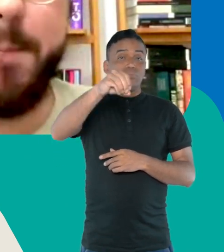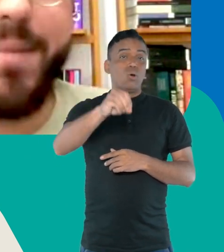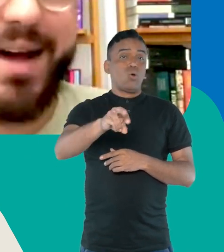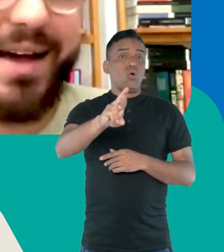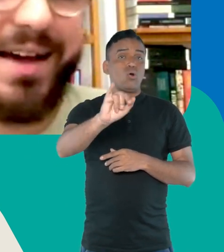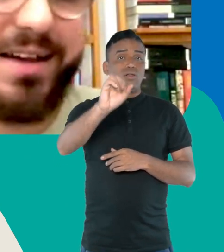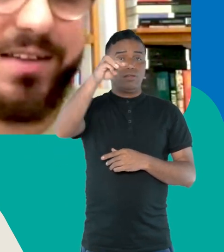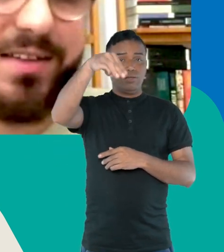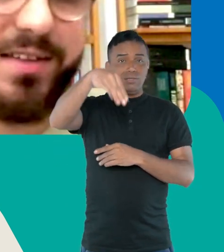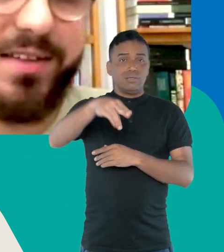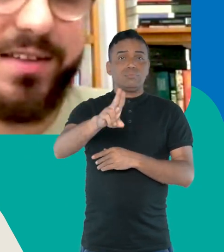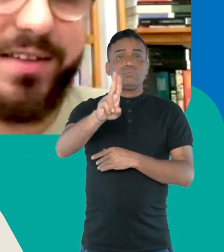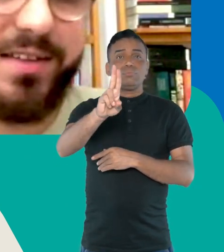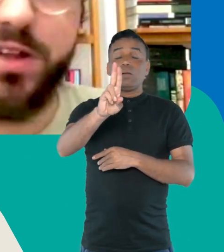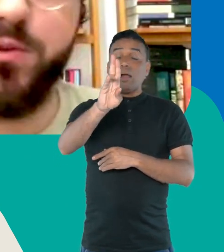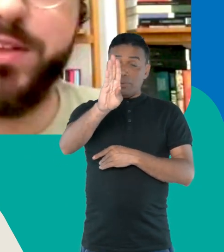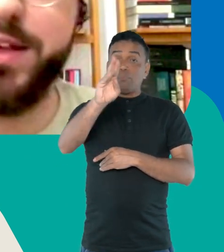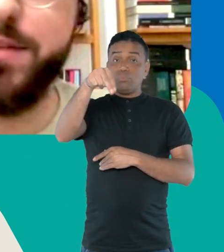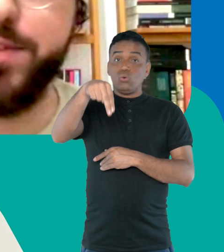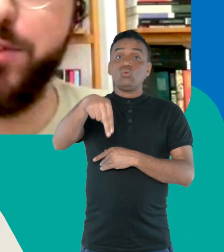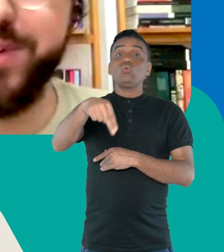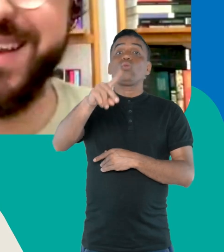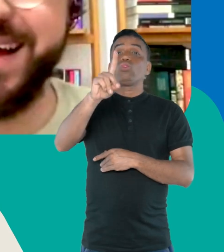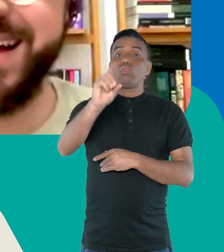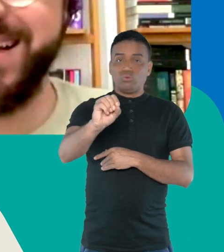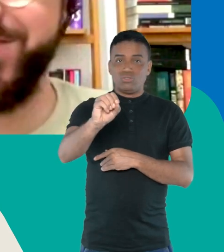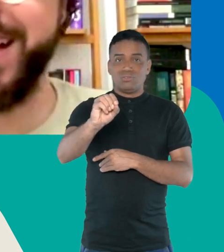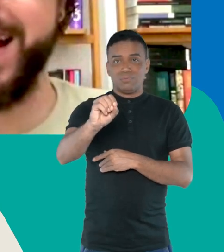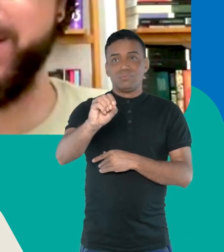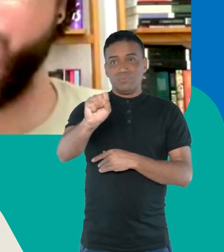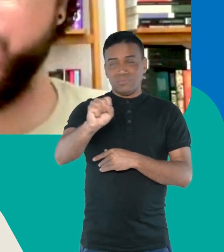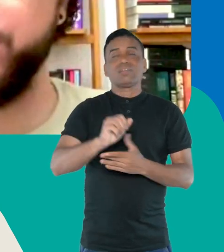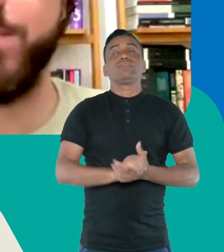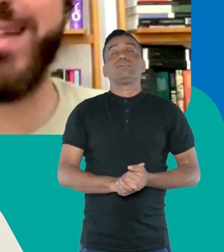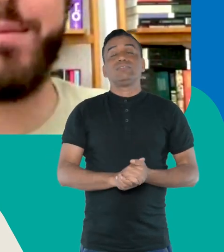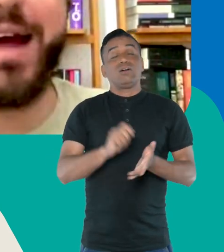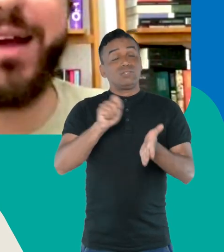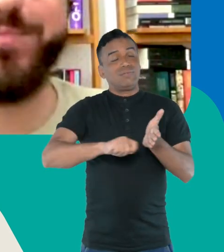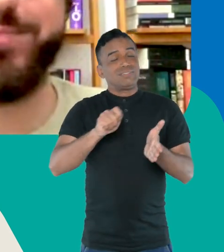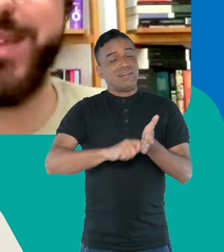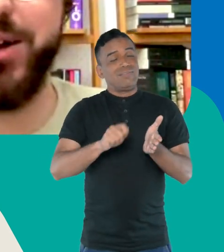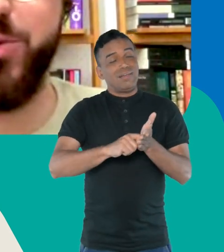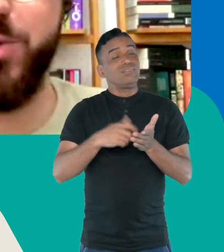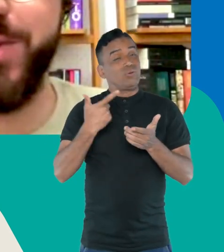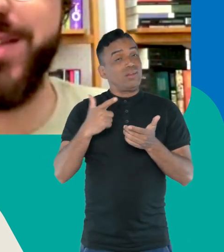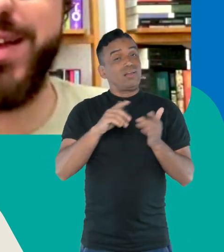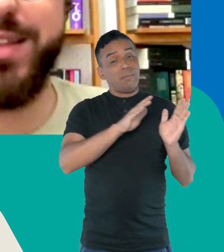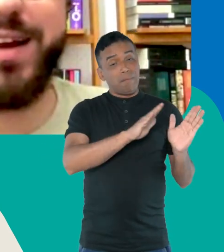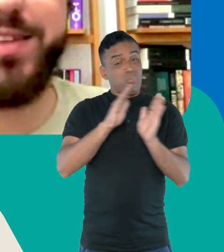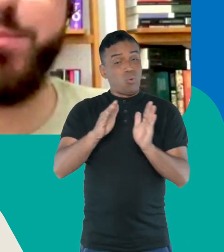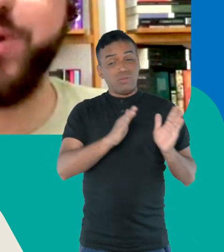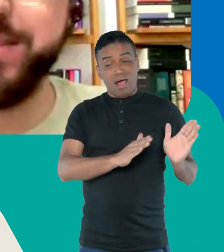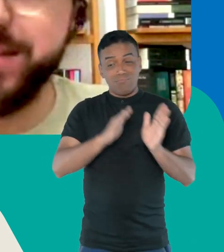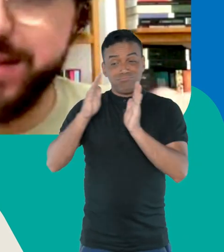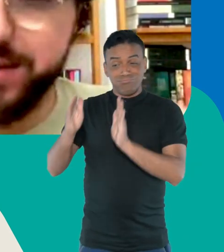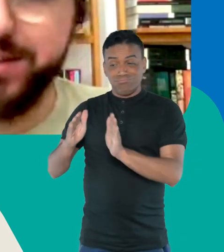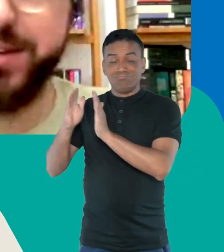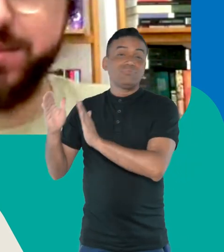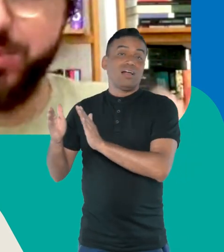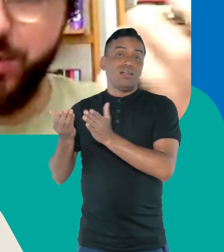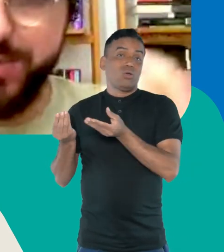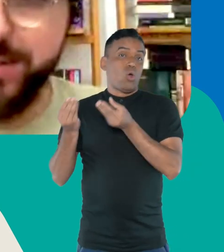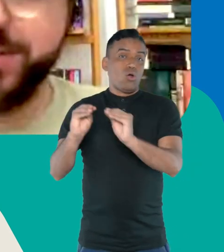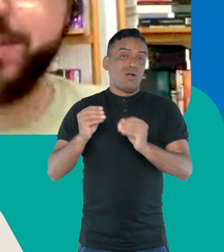premissa, mas à medida que eu ia escrevendo, eu queria chegar em um outro patamar. Então comecei a trazer a